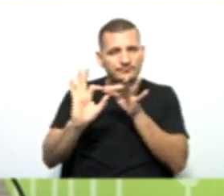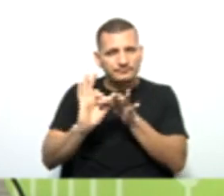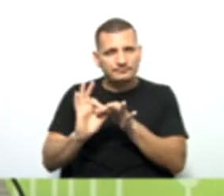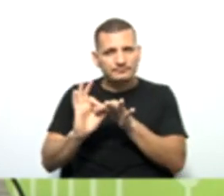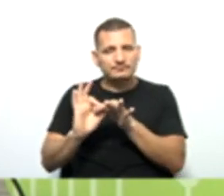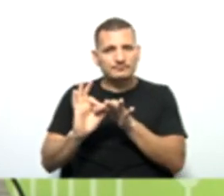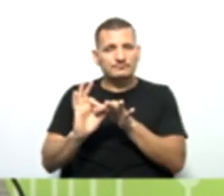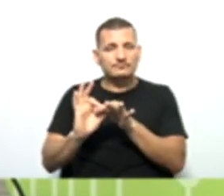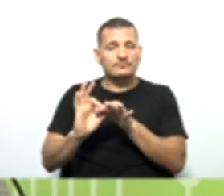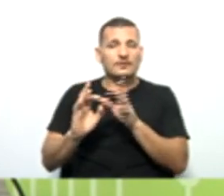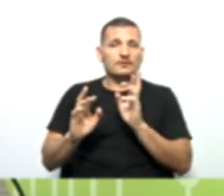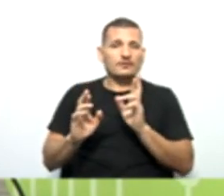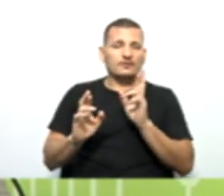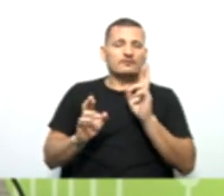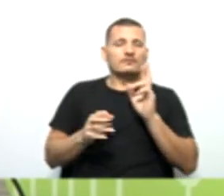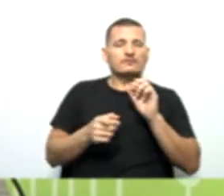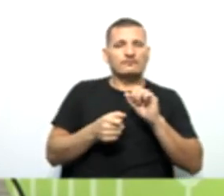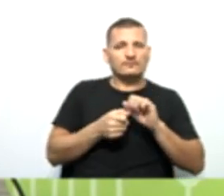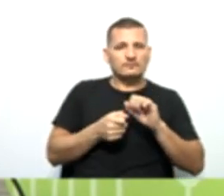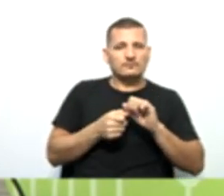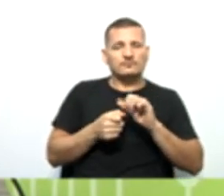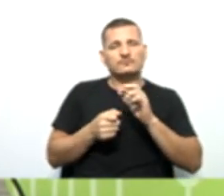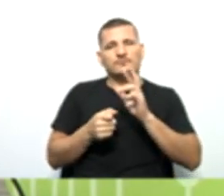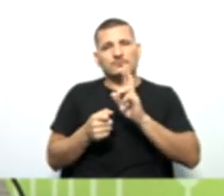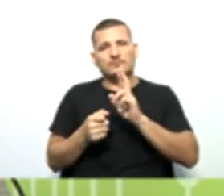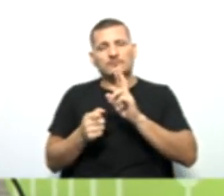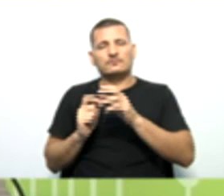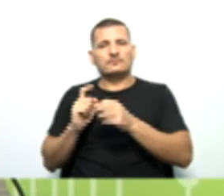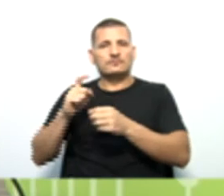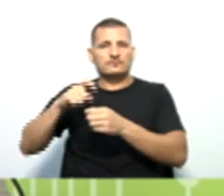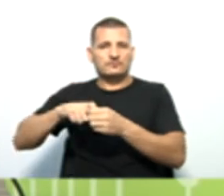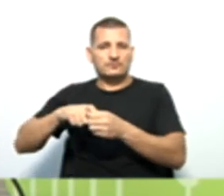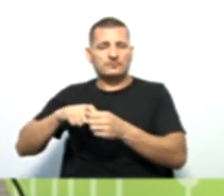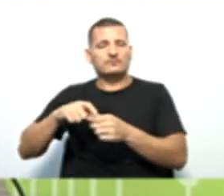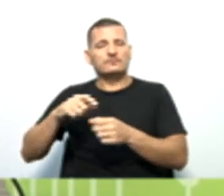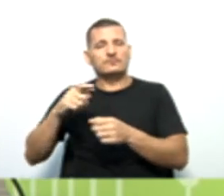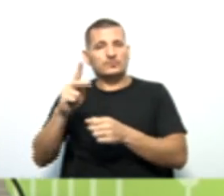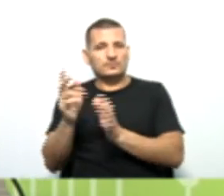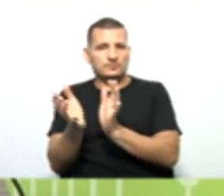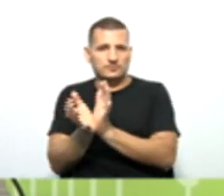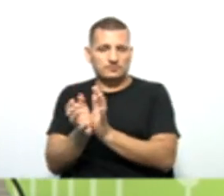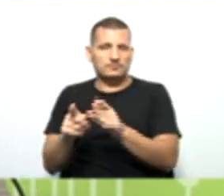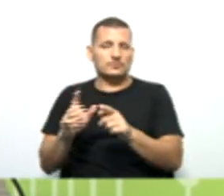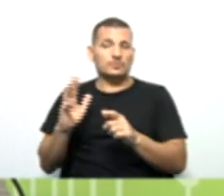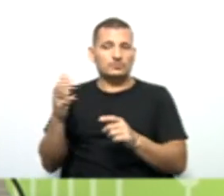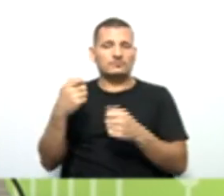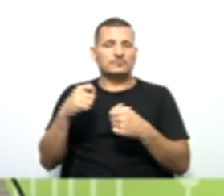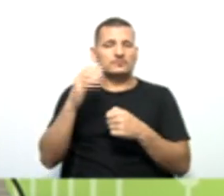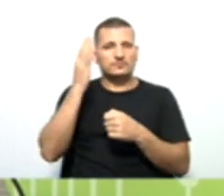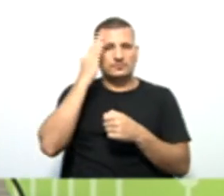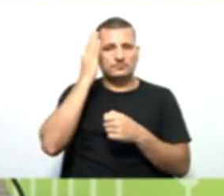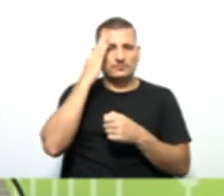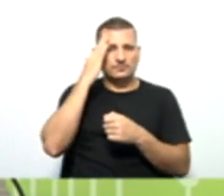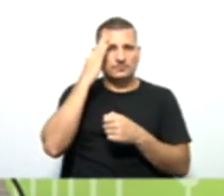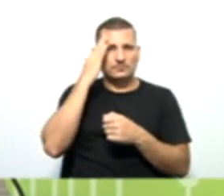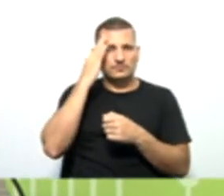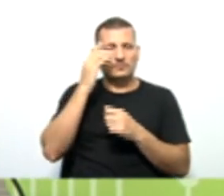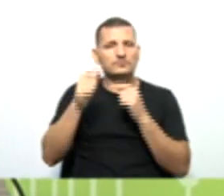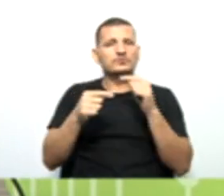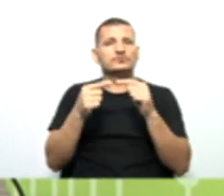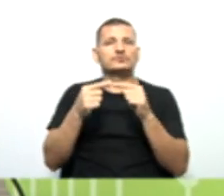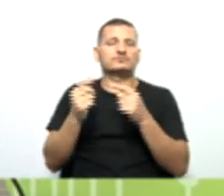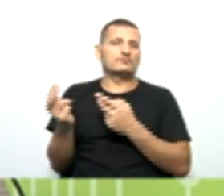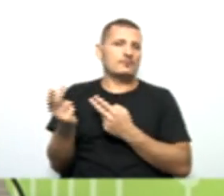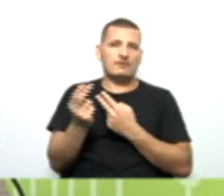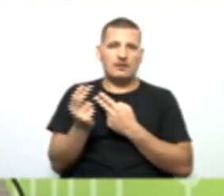está executando quanto de quem vai patrocinar e também da sua equipe. Todo mundo tem que saber que está trabalhando para um fim comum,